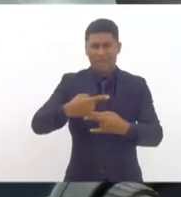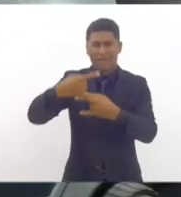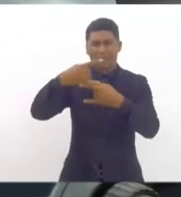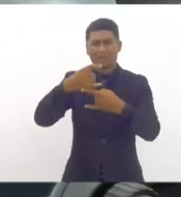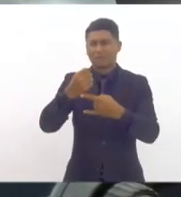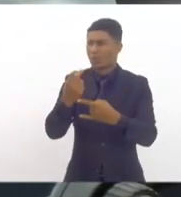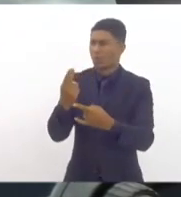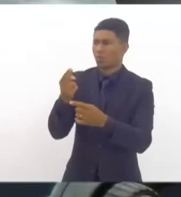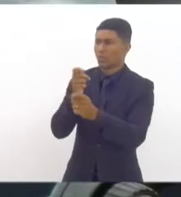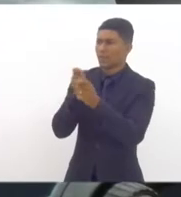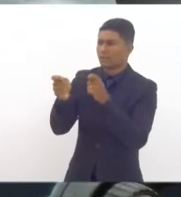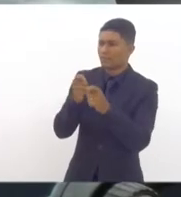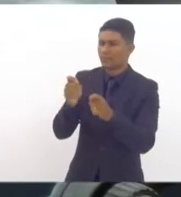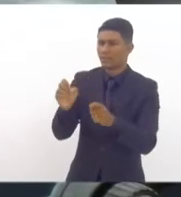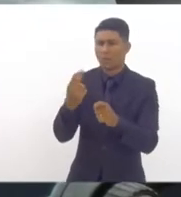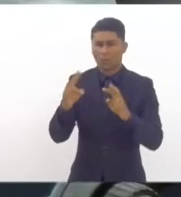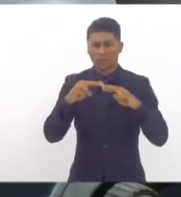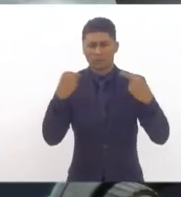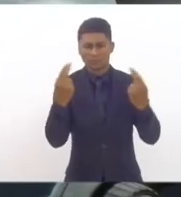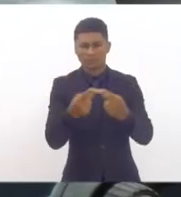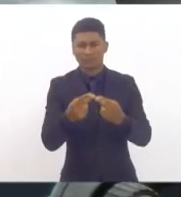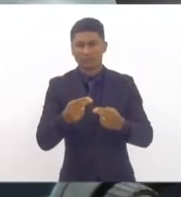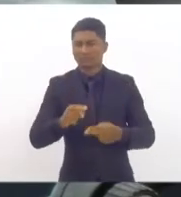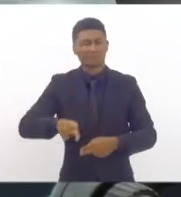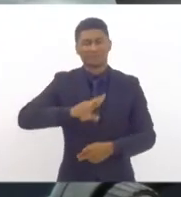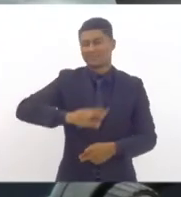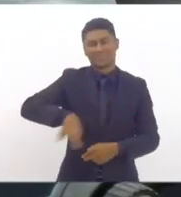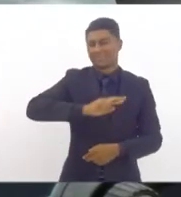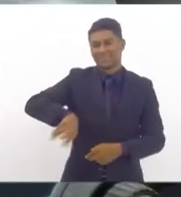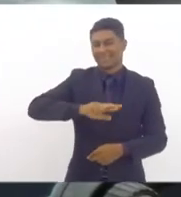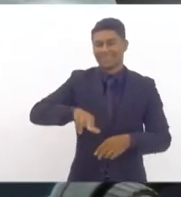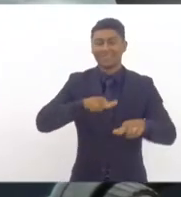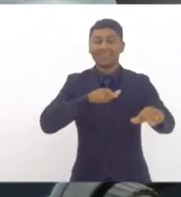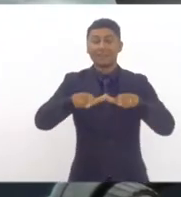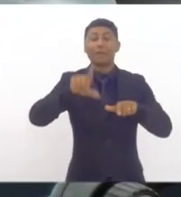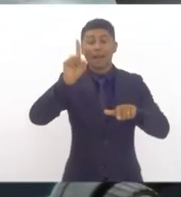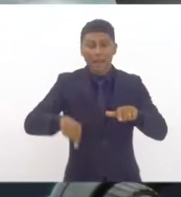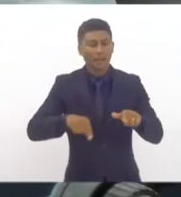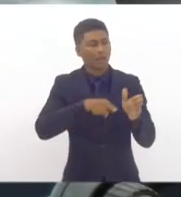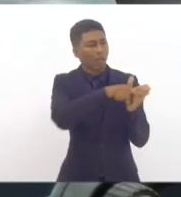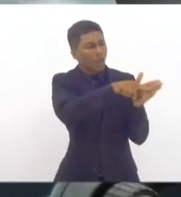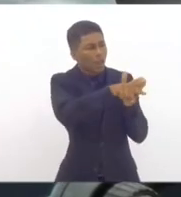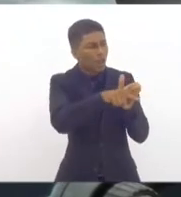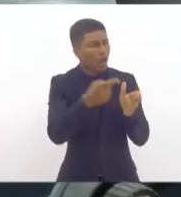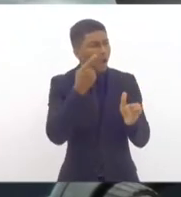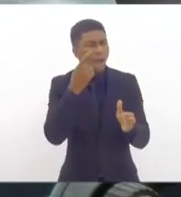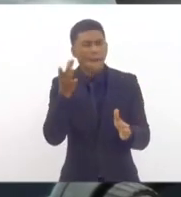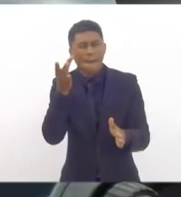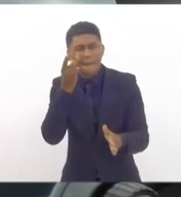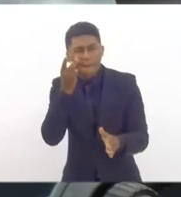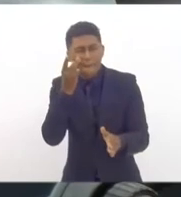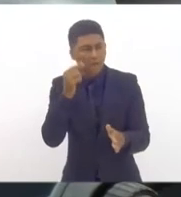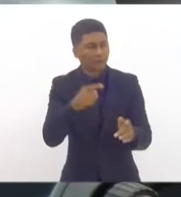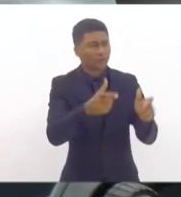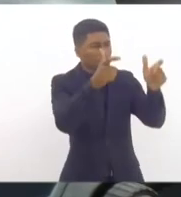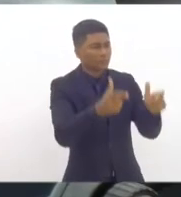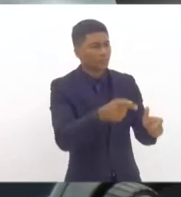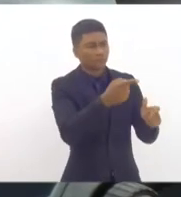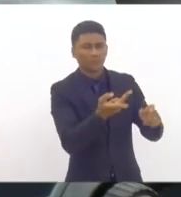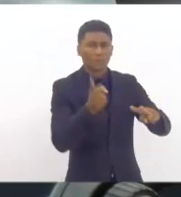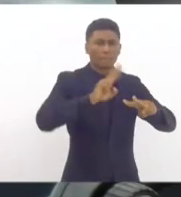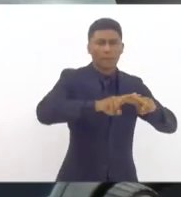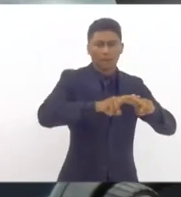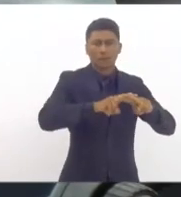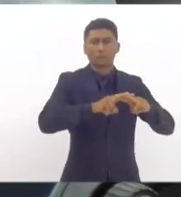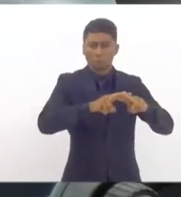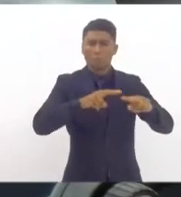entrevistas ou a audiência pública. Não é. O trabalho do mecanismo são as fiscalizações, seja no espaço de privação e